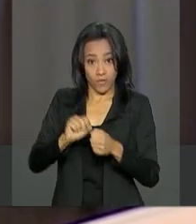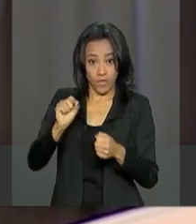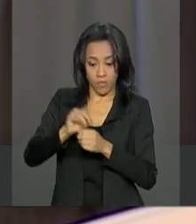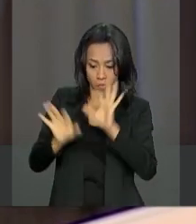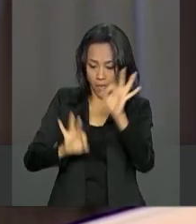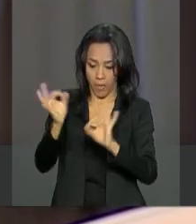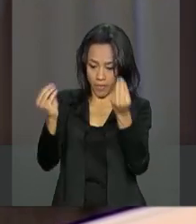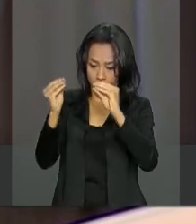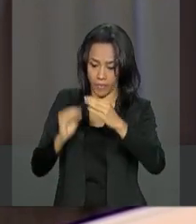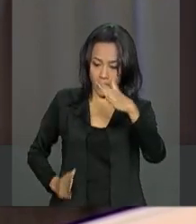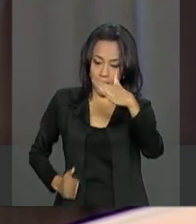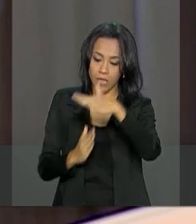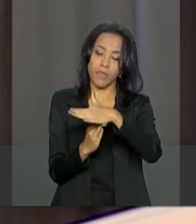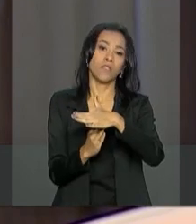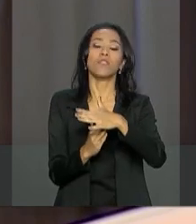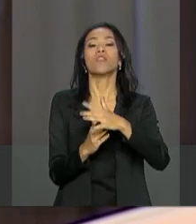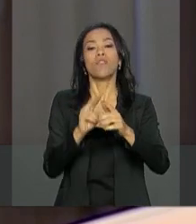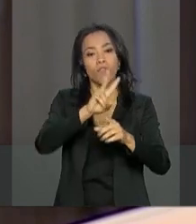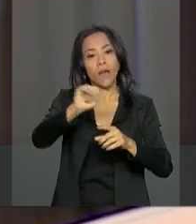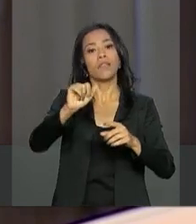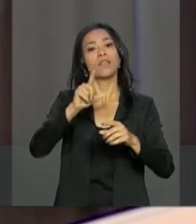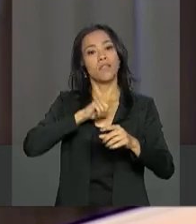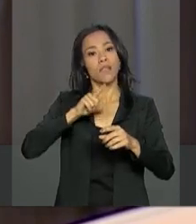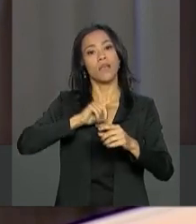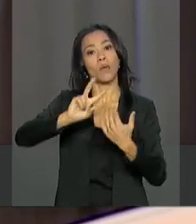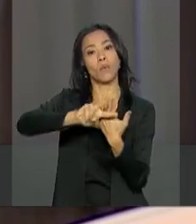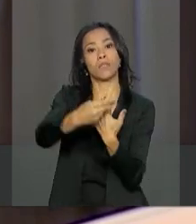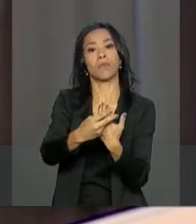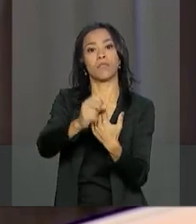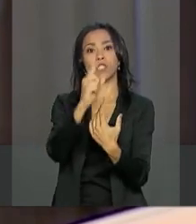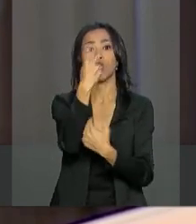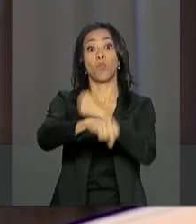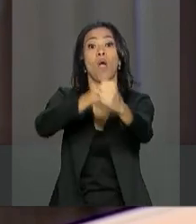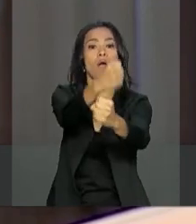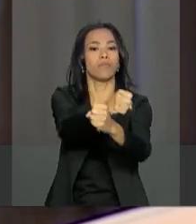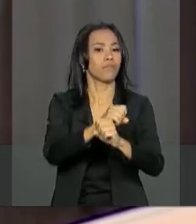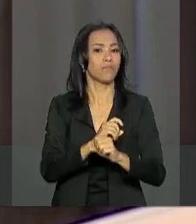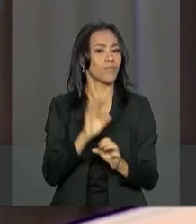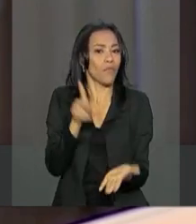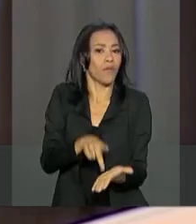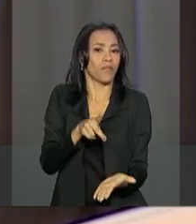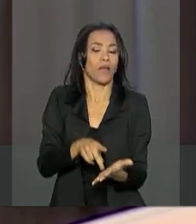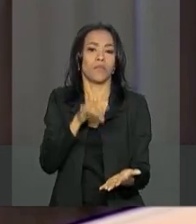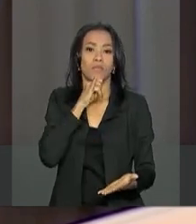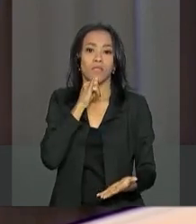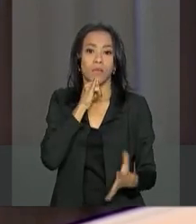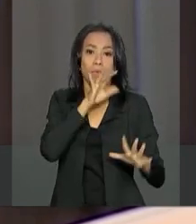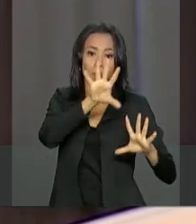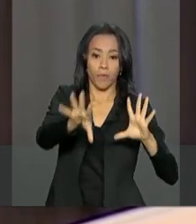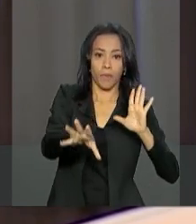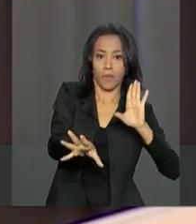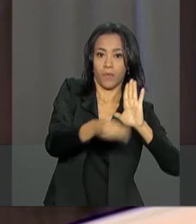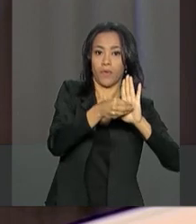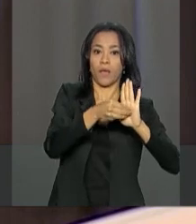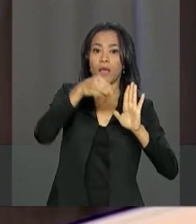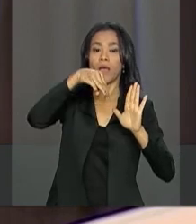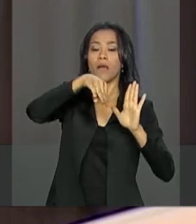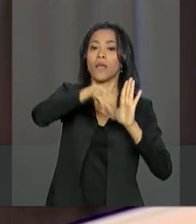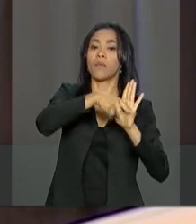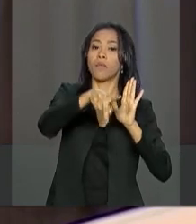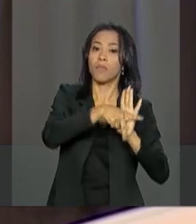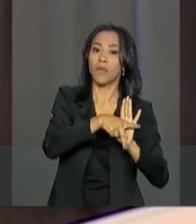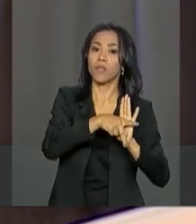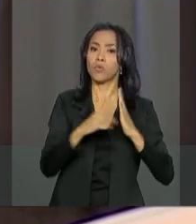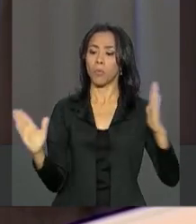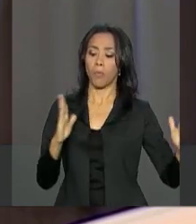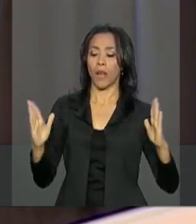teríamos um resultado logo ali no ano seguinte. Não é verdade. A emenda constitucional prevê um prazo de 20 anos para sua implantação